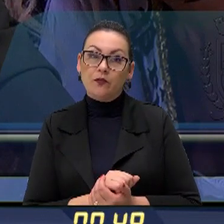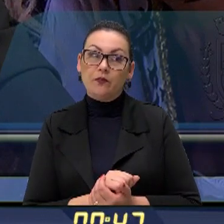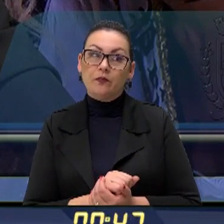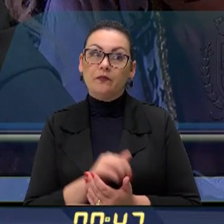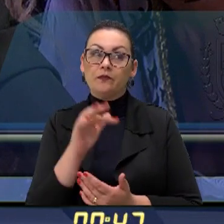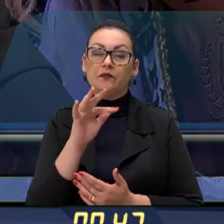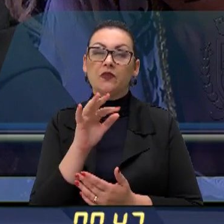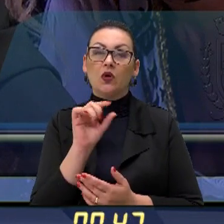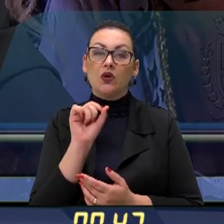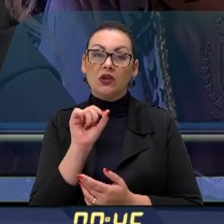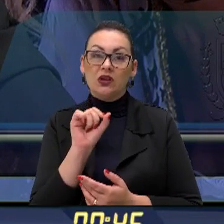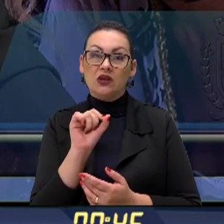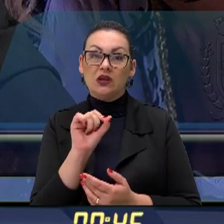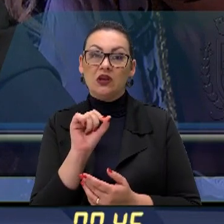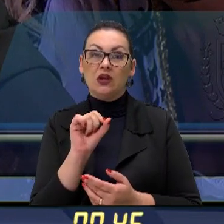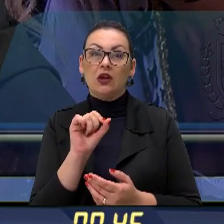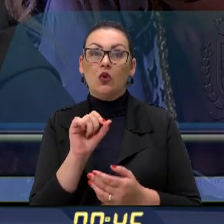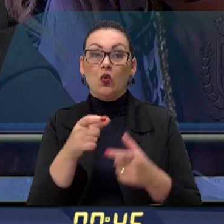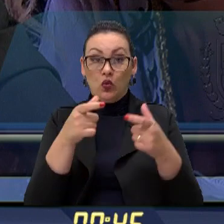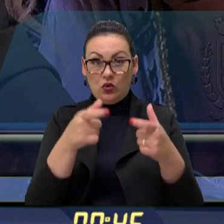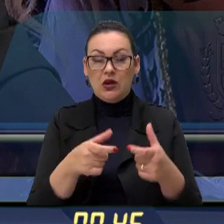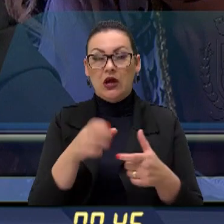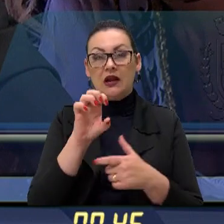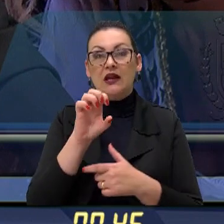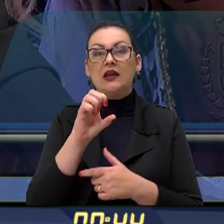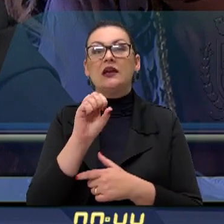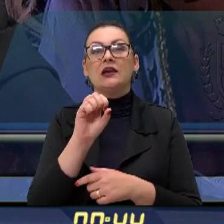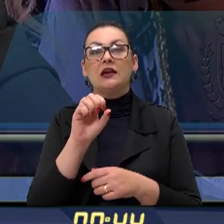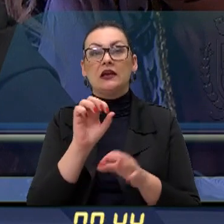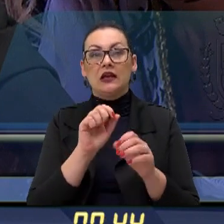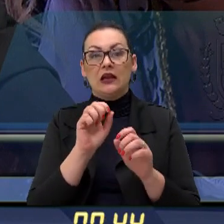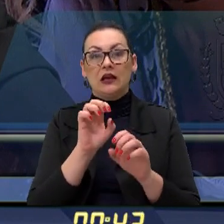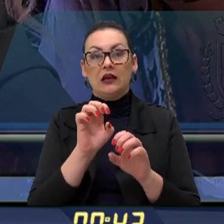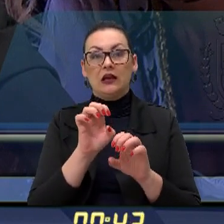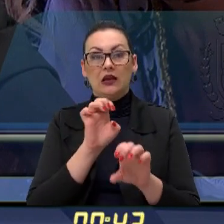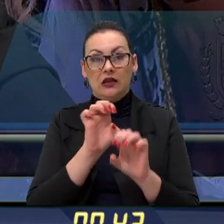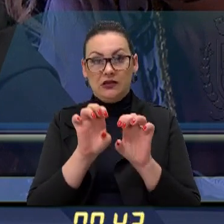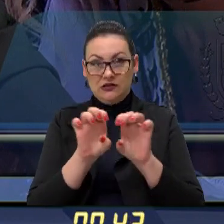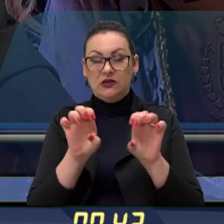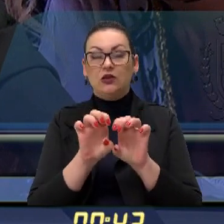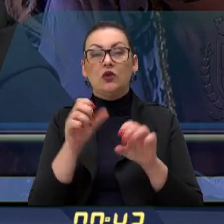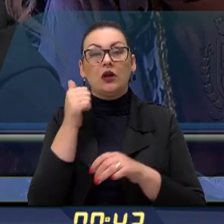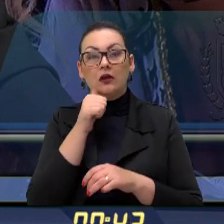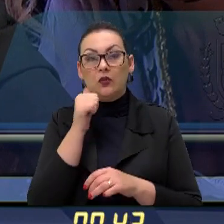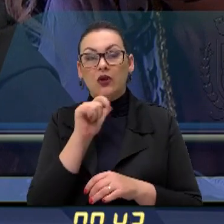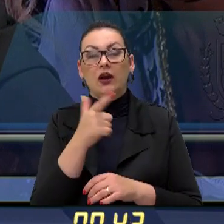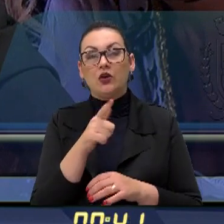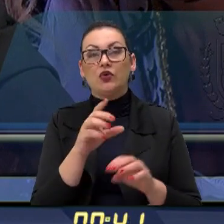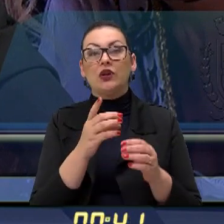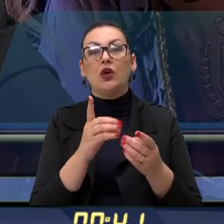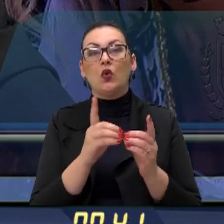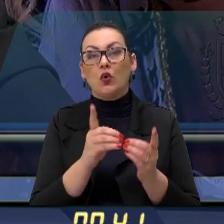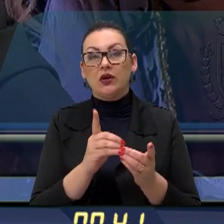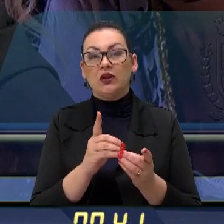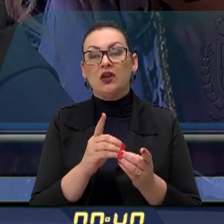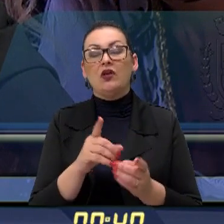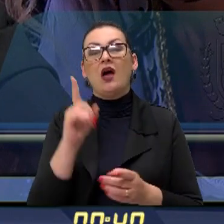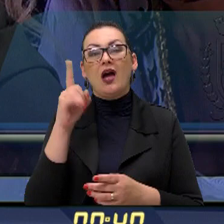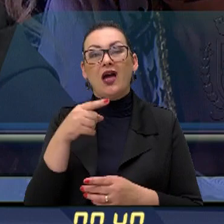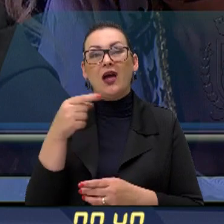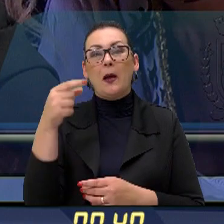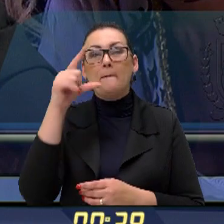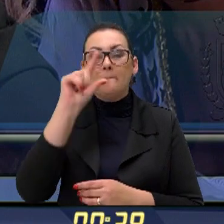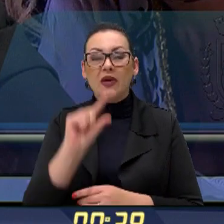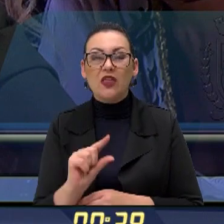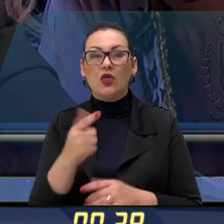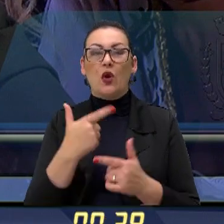O fato do Escritório da Mulher estar sem coordenadora acaba sendo o menor dos